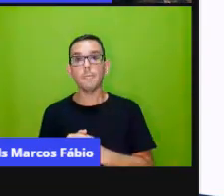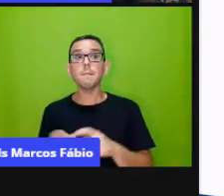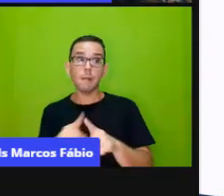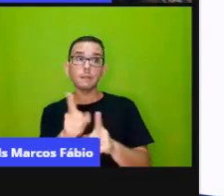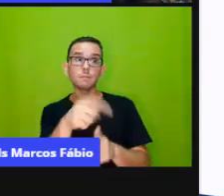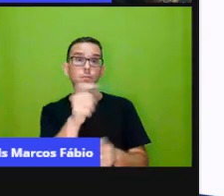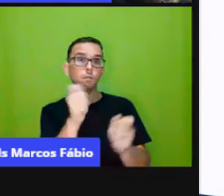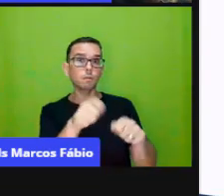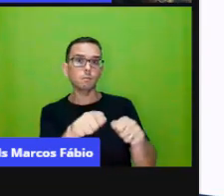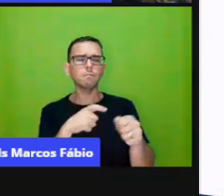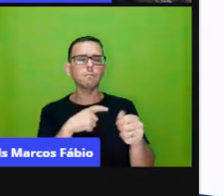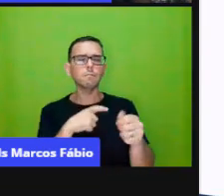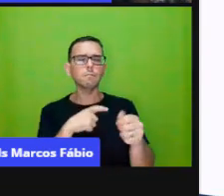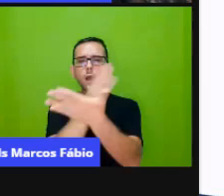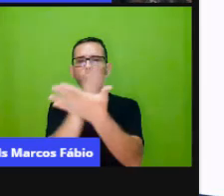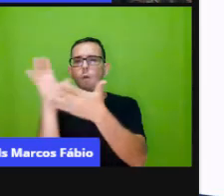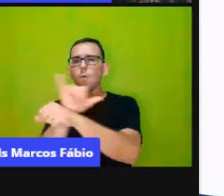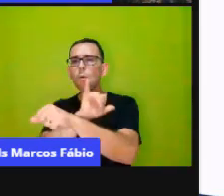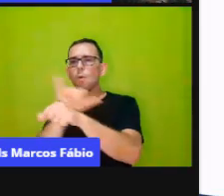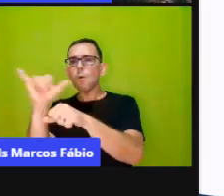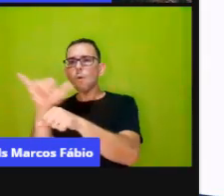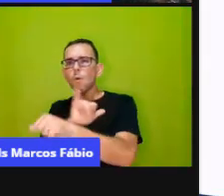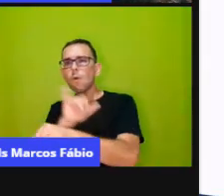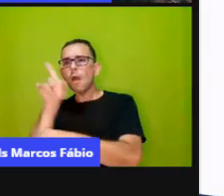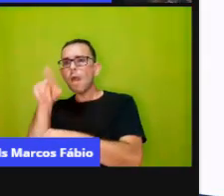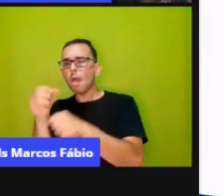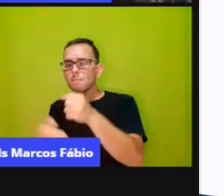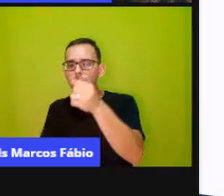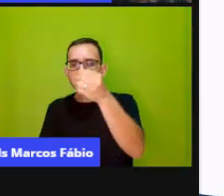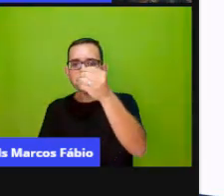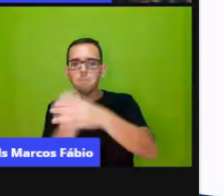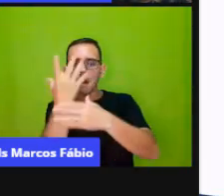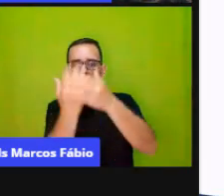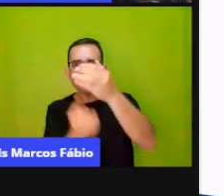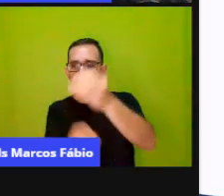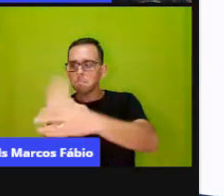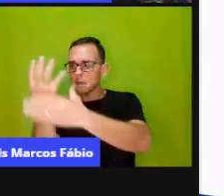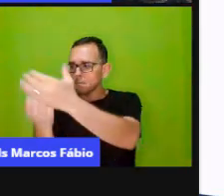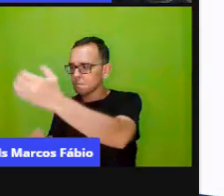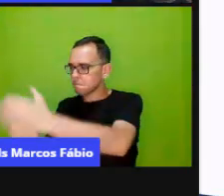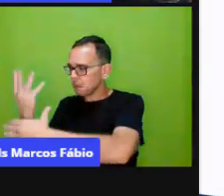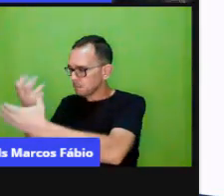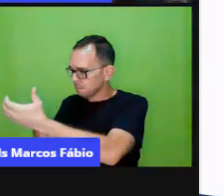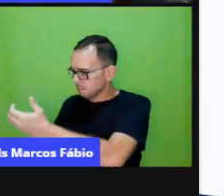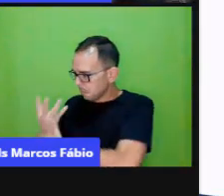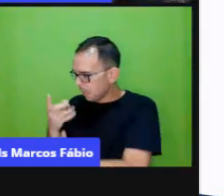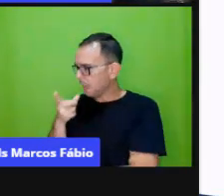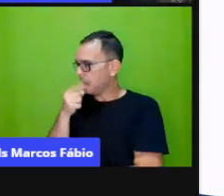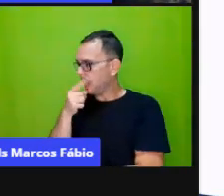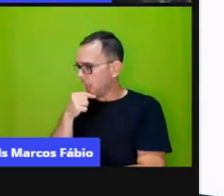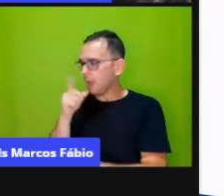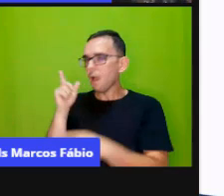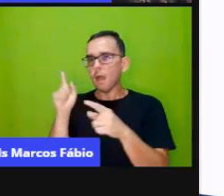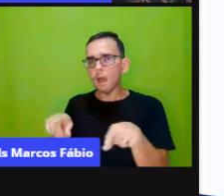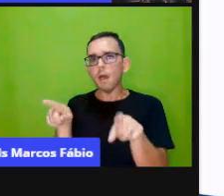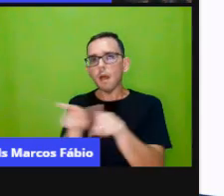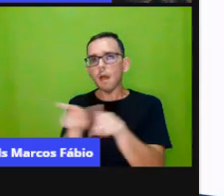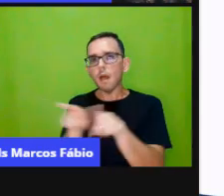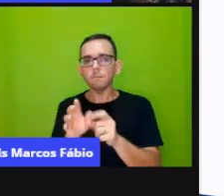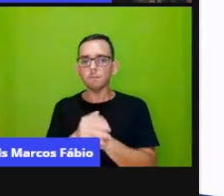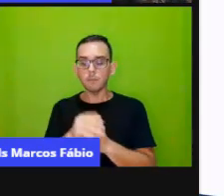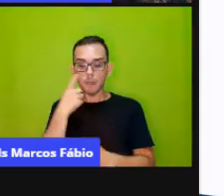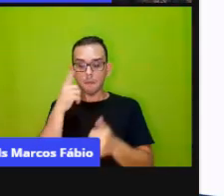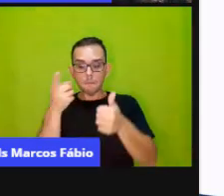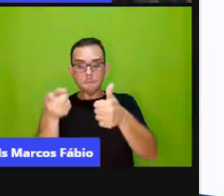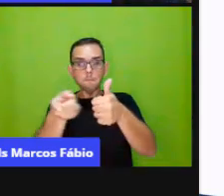usar alguns recursos que são as fontes que hoje estão disponíveis no mercado, ou, por exemplo, a primeira foto aqui